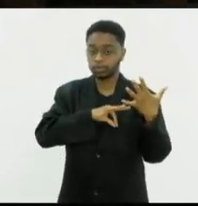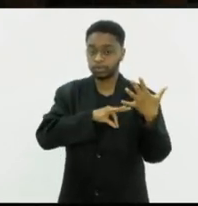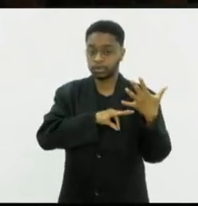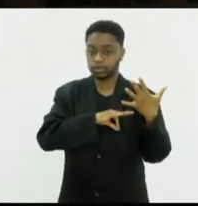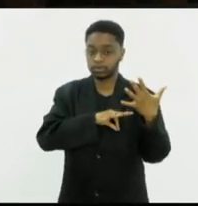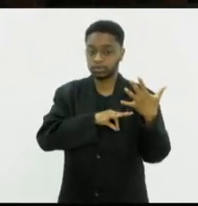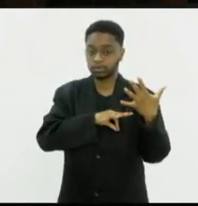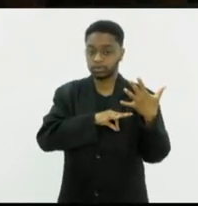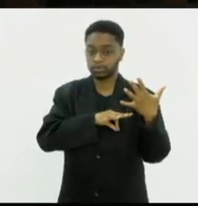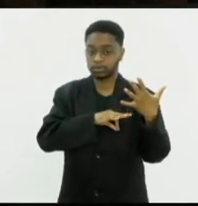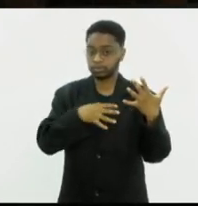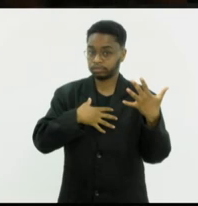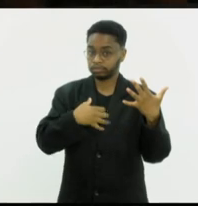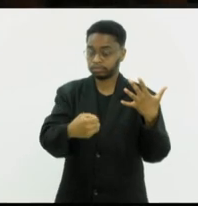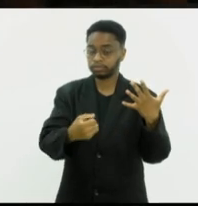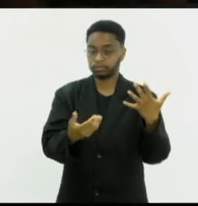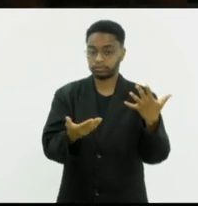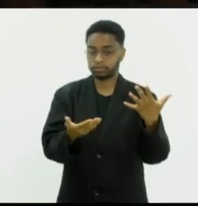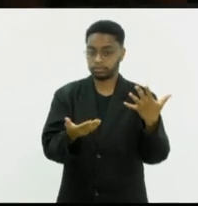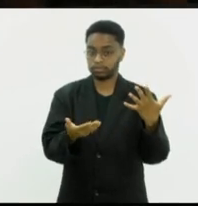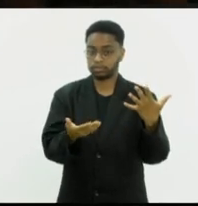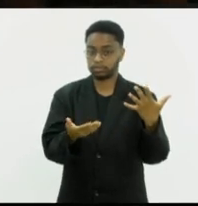terem cometido suicídio?